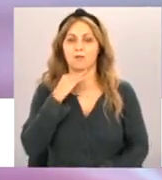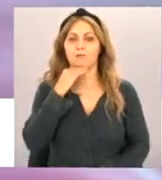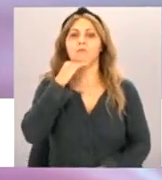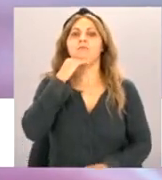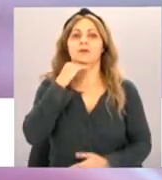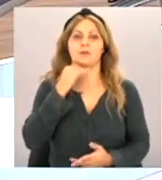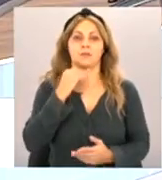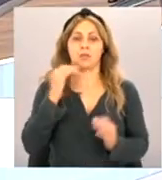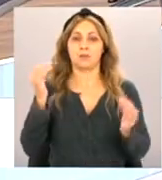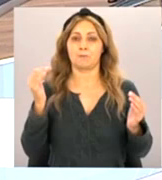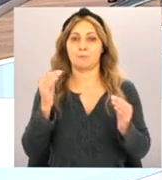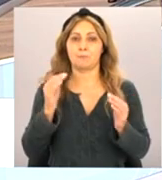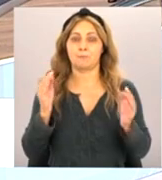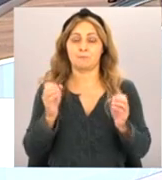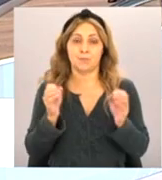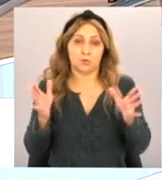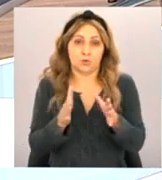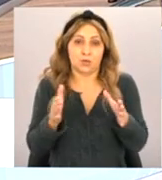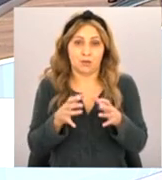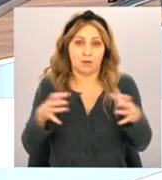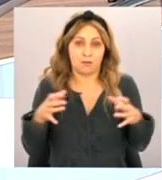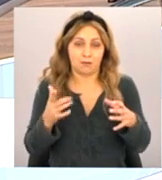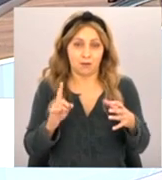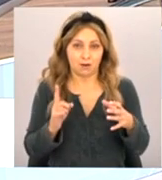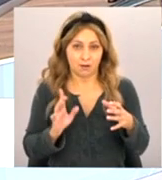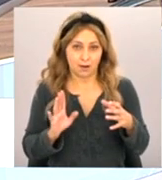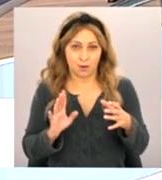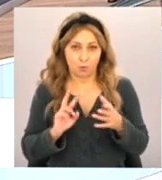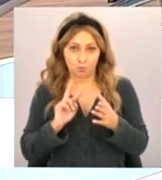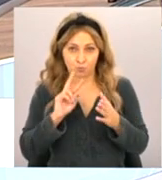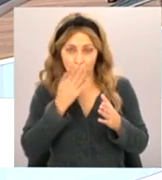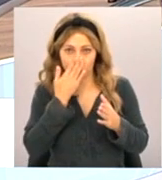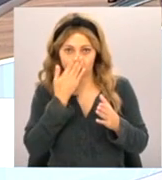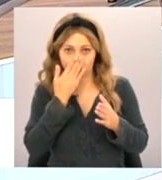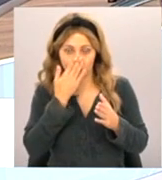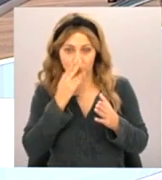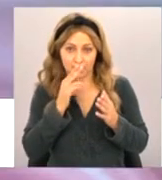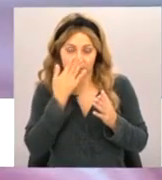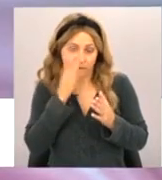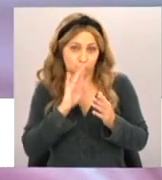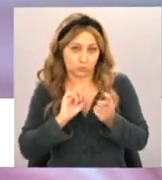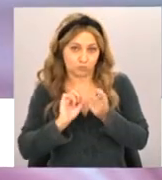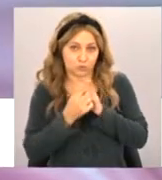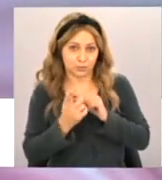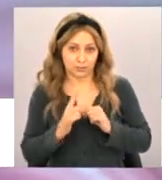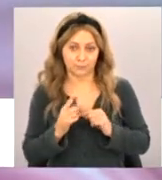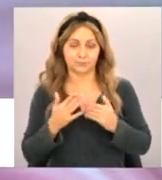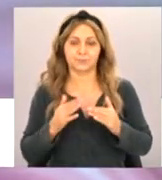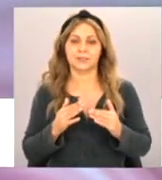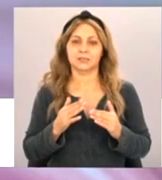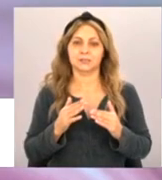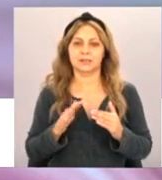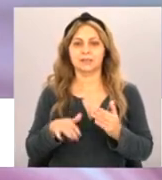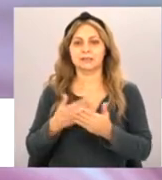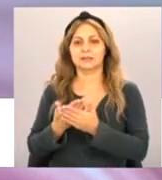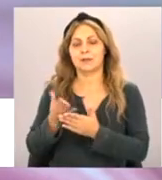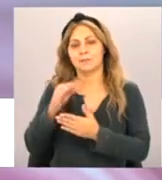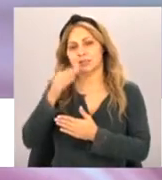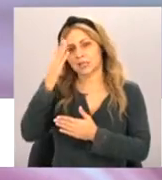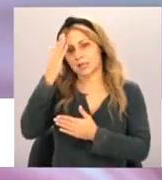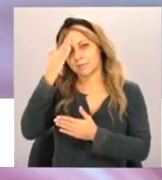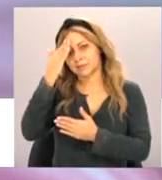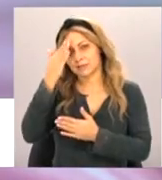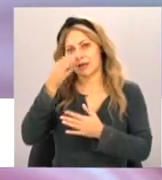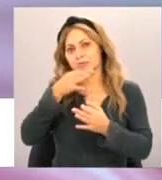uma maioria absoluta mas as transferências de volta no sentido inverso também não vão de tudo o que estamos a ver aumentar a capacidade de diálogo e